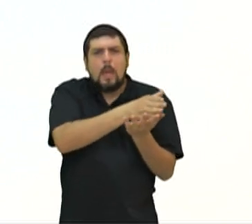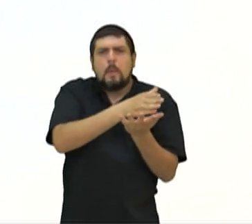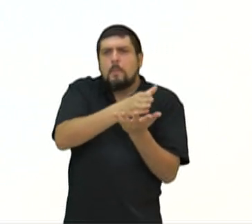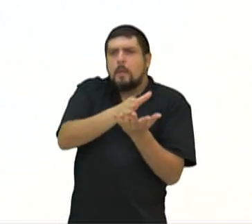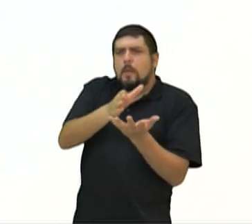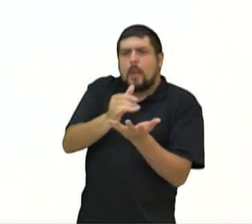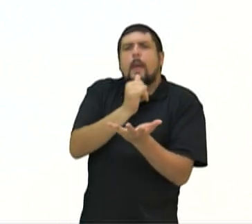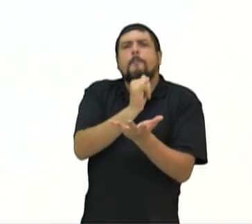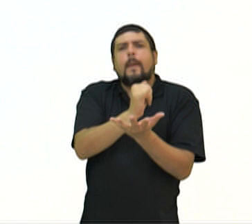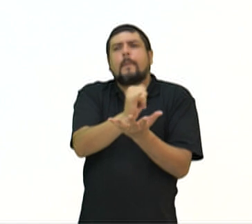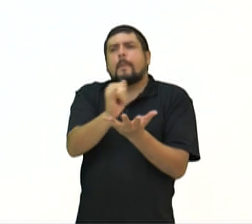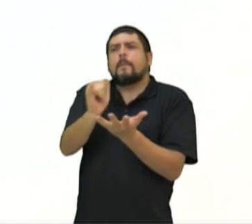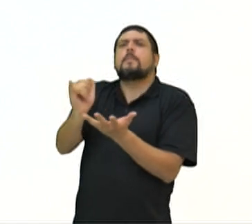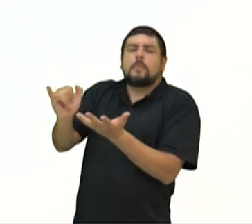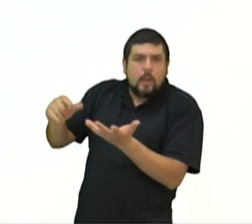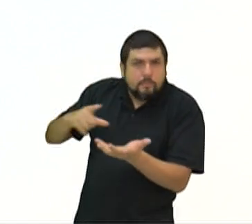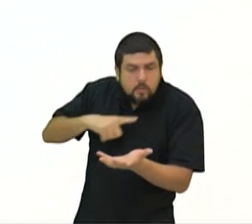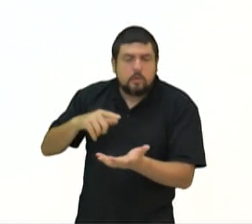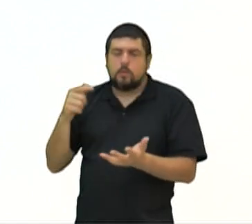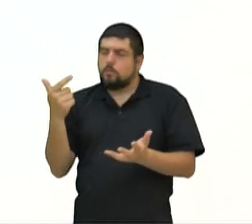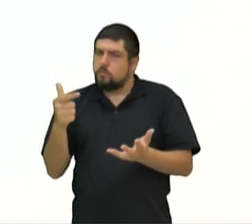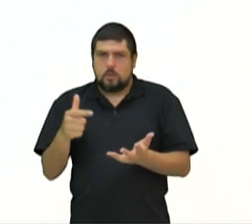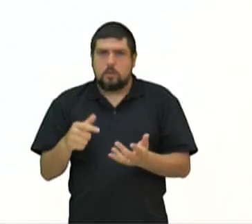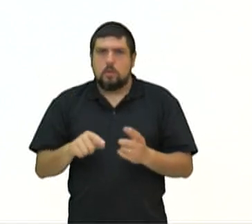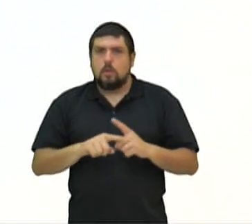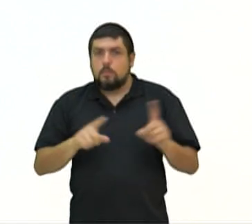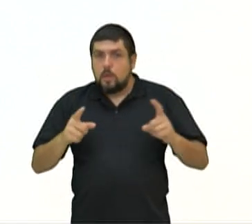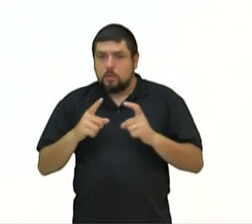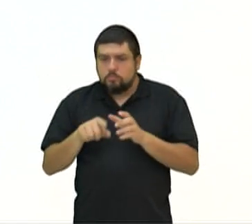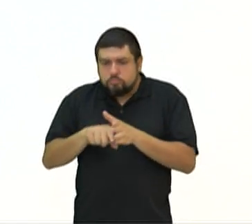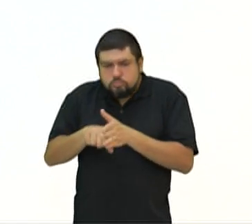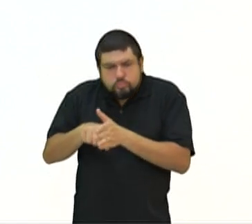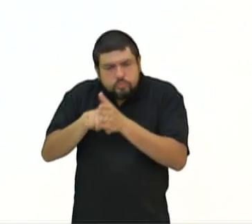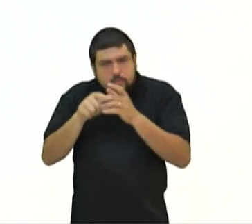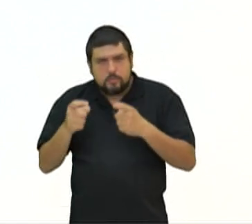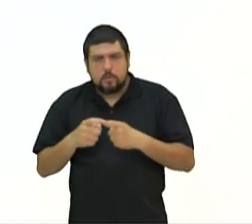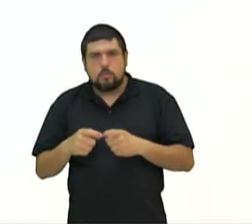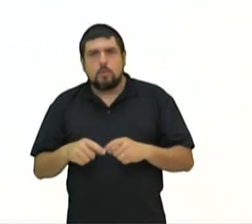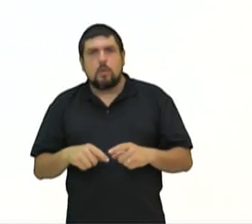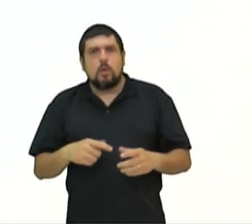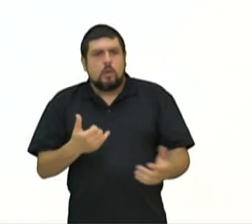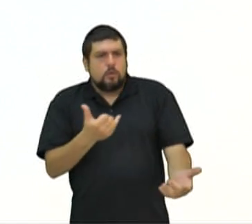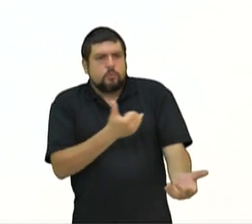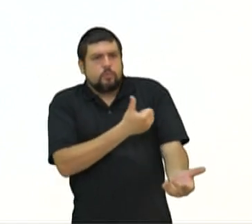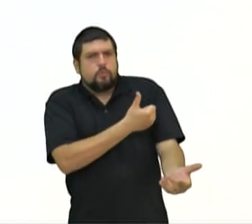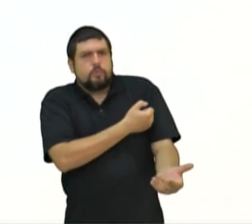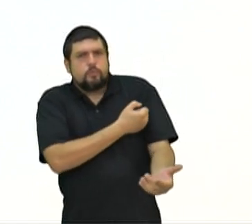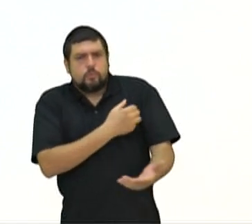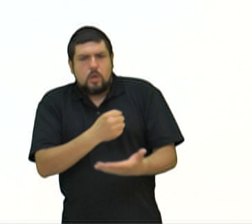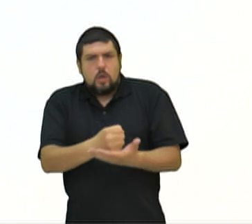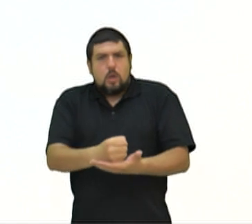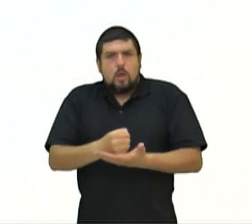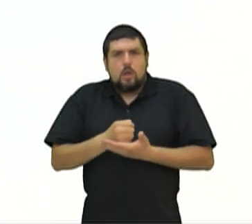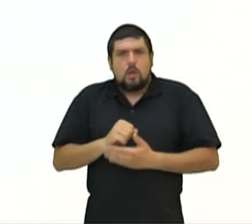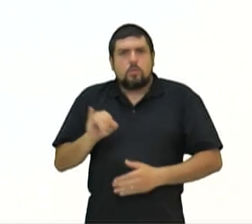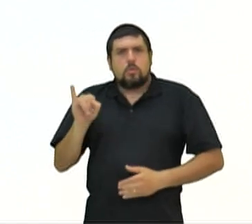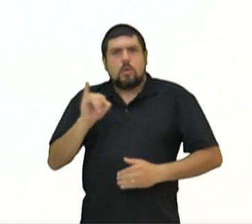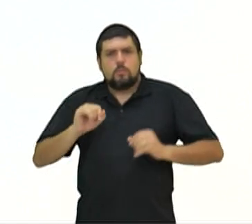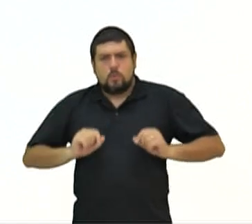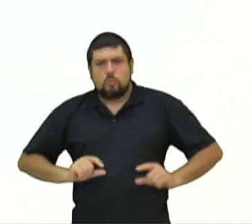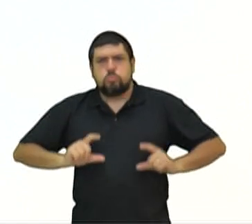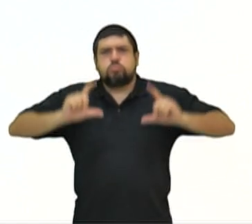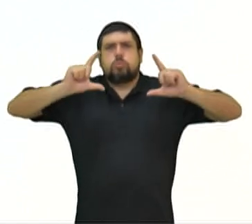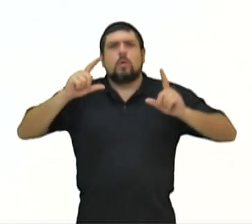está sempre buscando produzir vacinas. Por que elas aumentam a imunidade das pessoas?